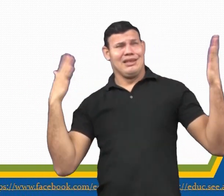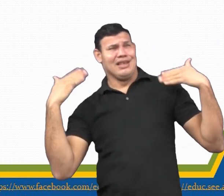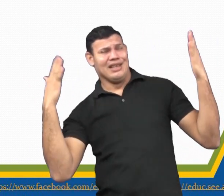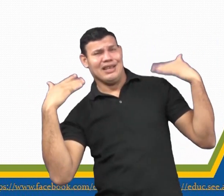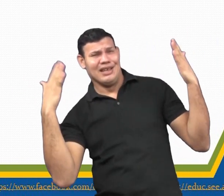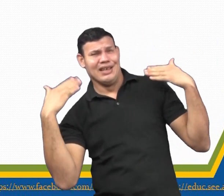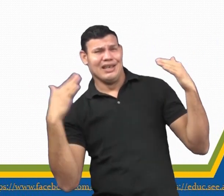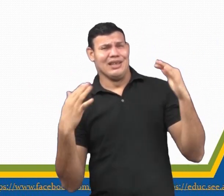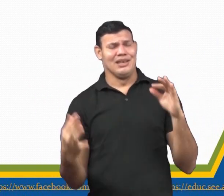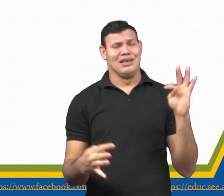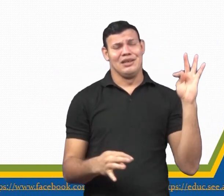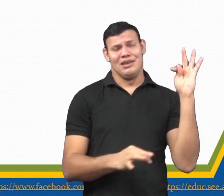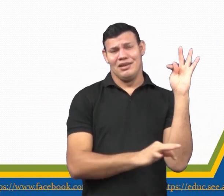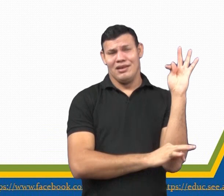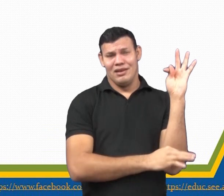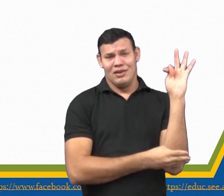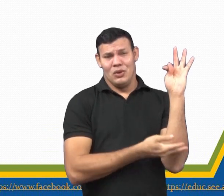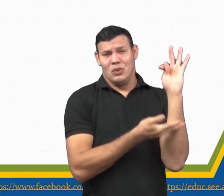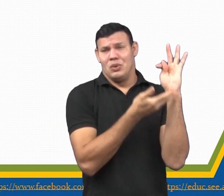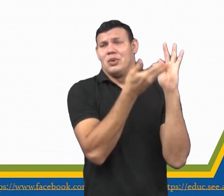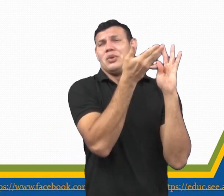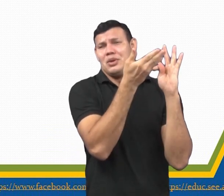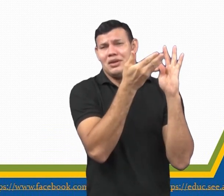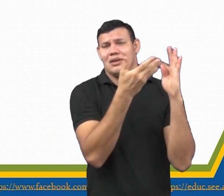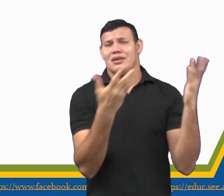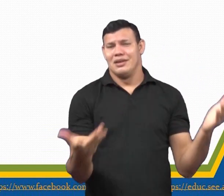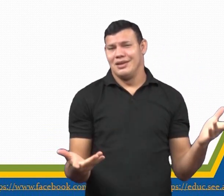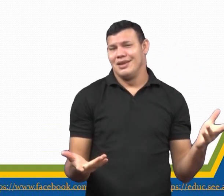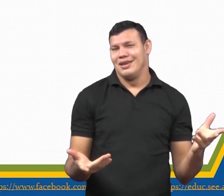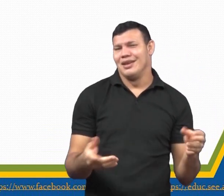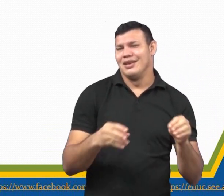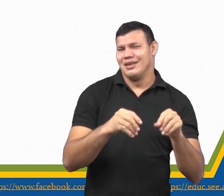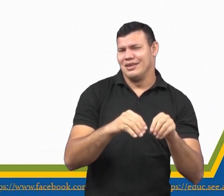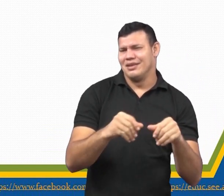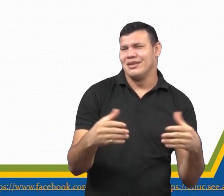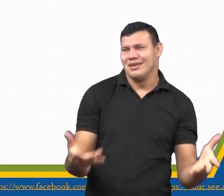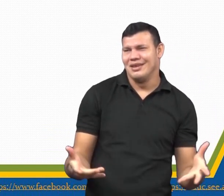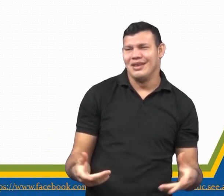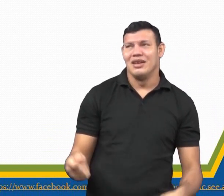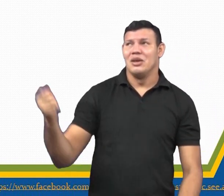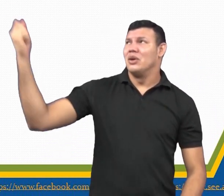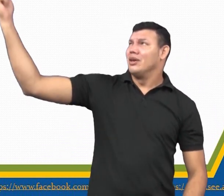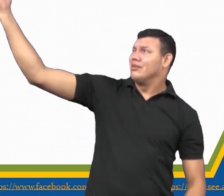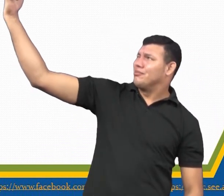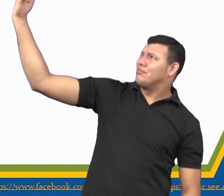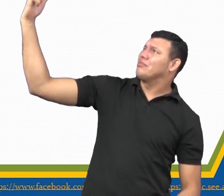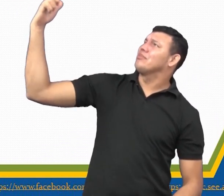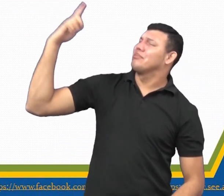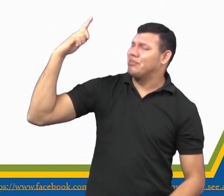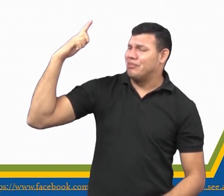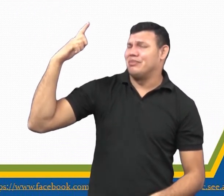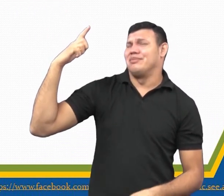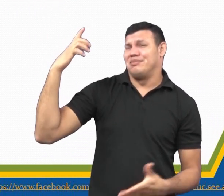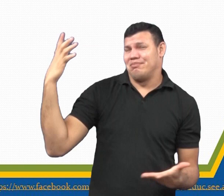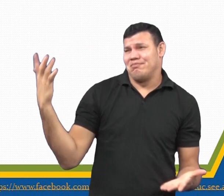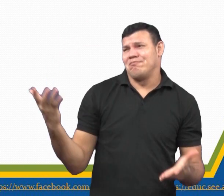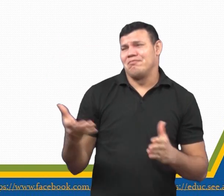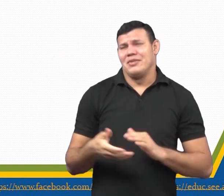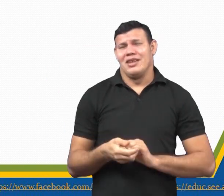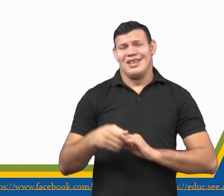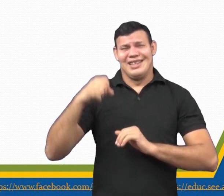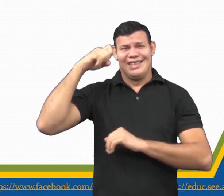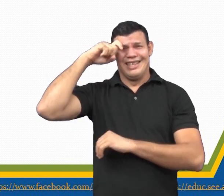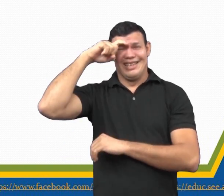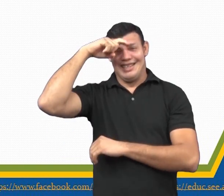tenho aí deserto na região central da Austrália. Eis a figura que está nos ilustrando como é que é essa